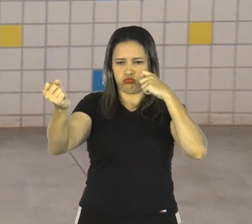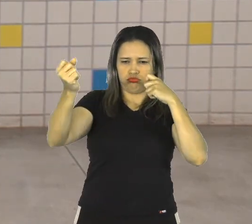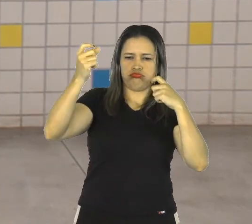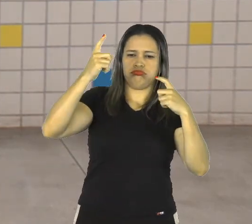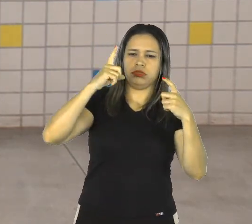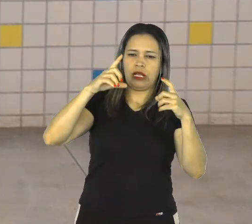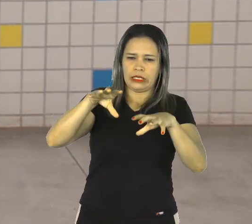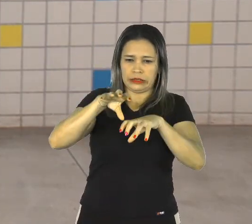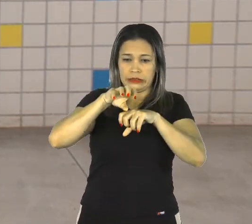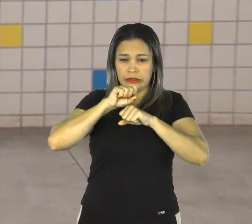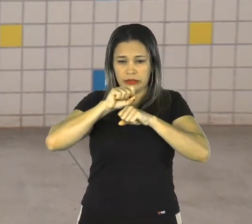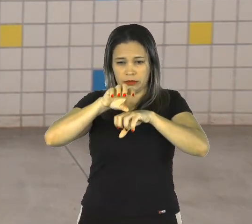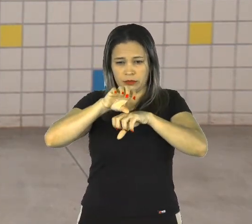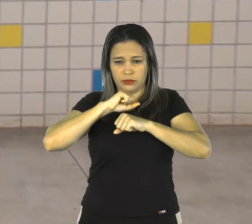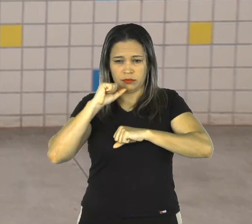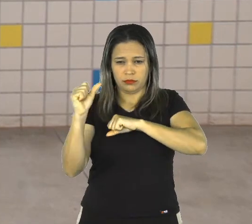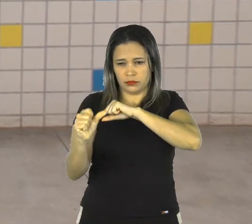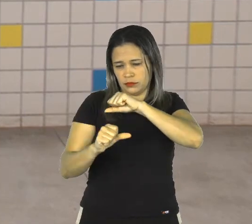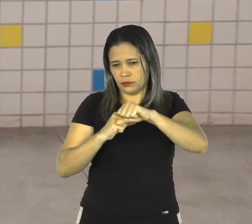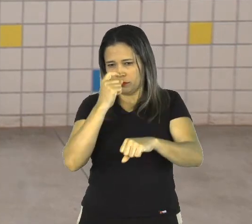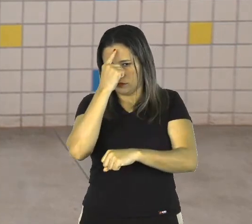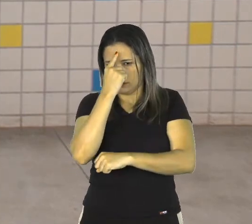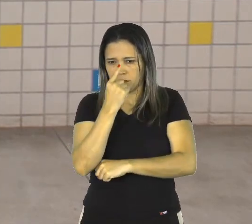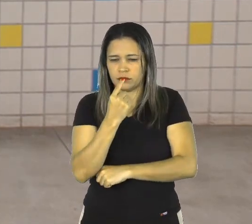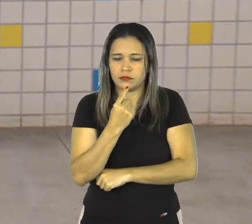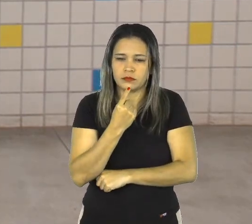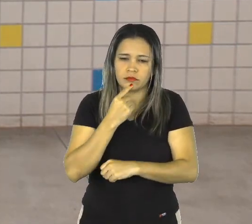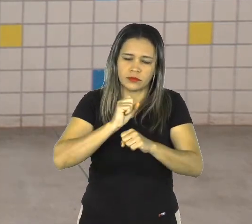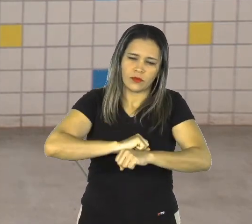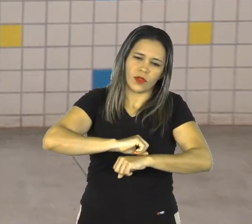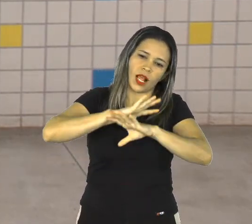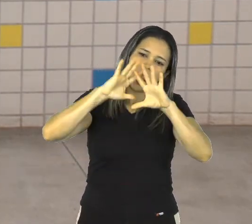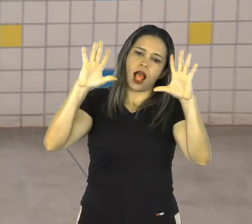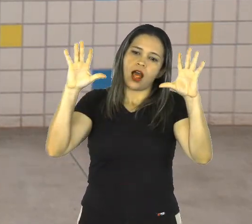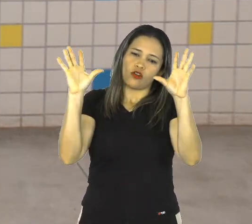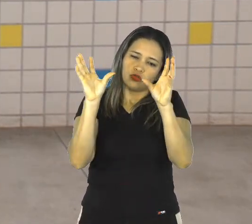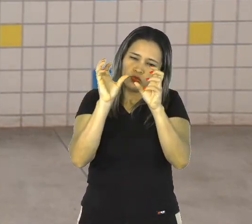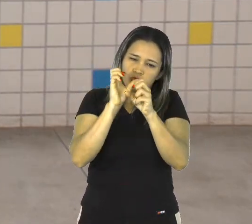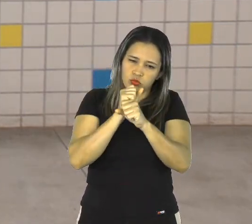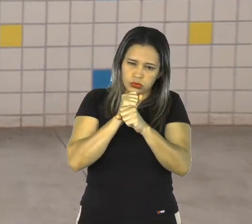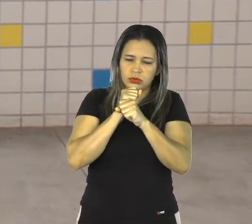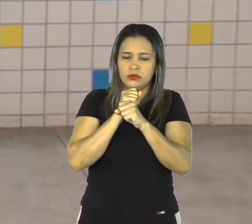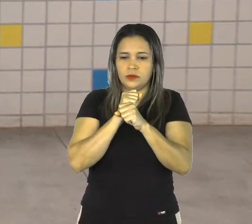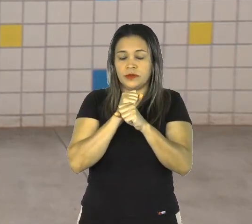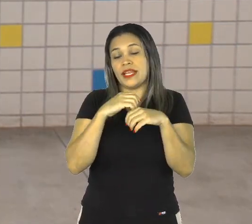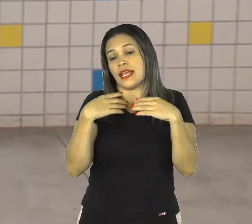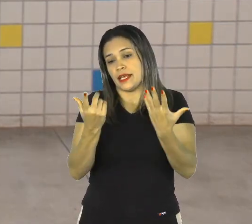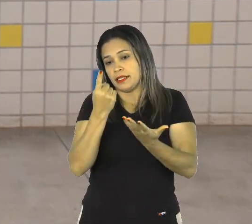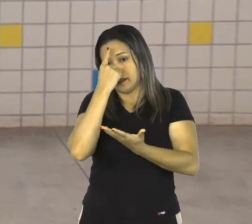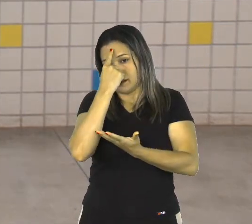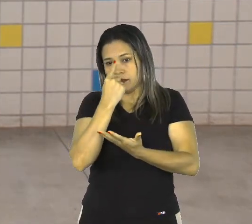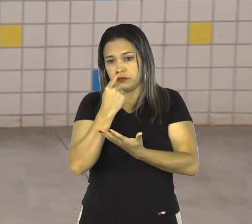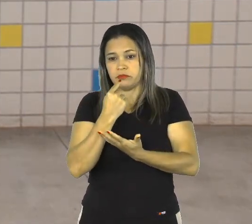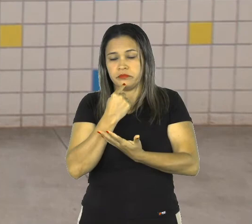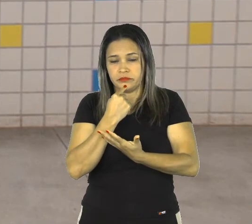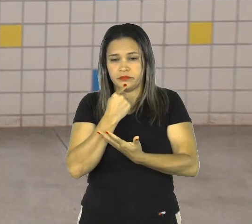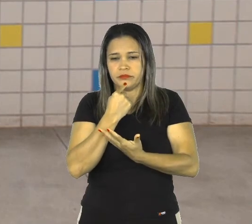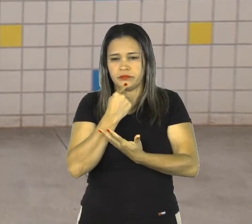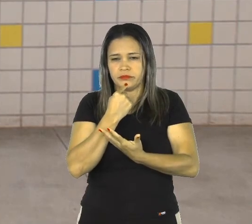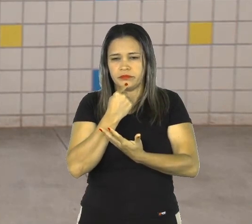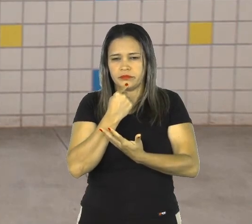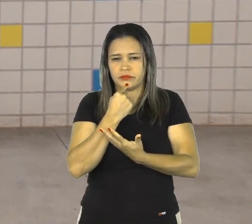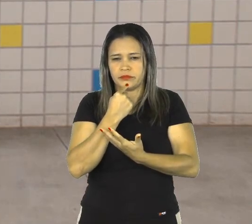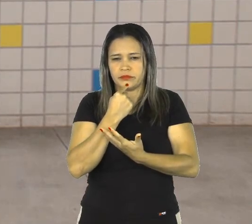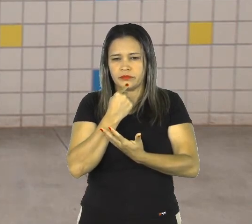até agora e ela transformou em imagem em clara ou escura, e essa imagem ela vai